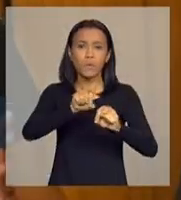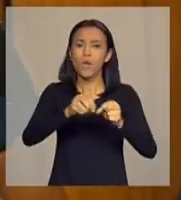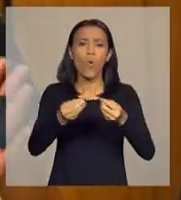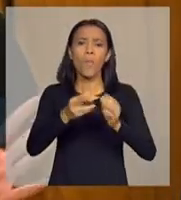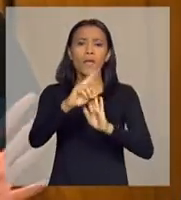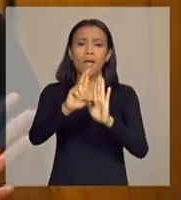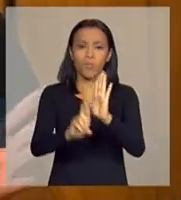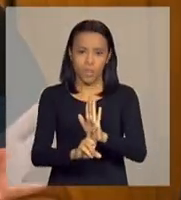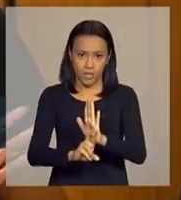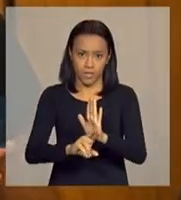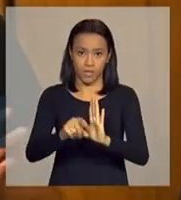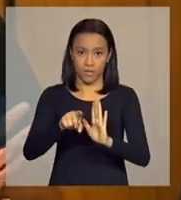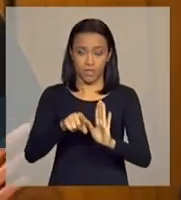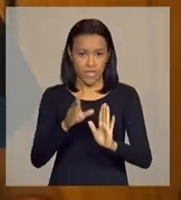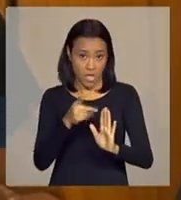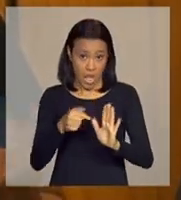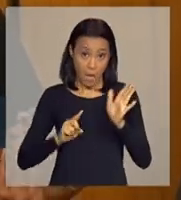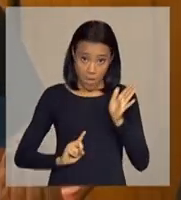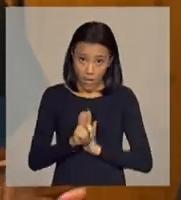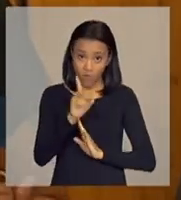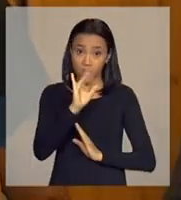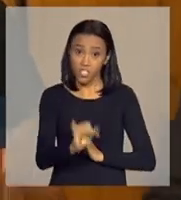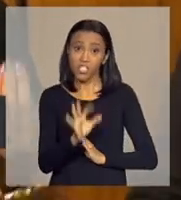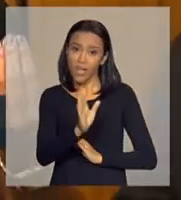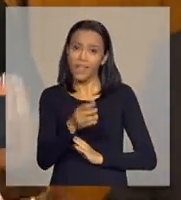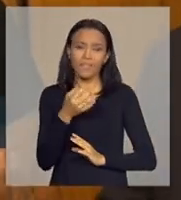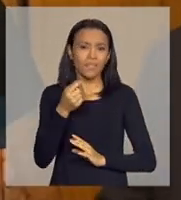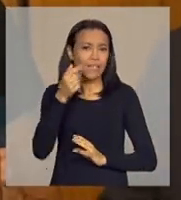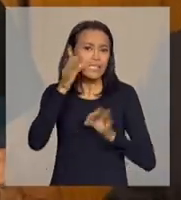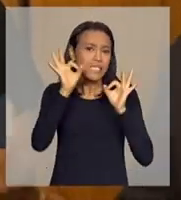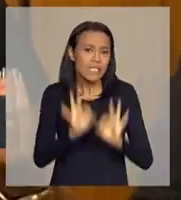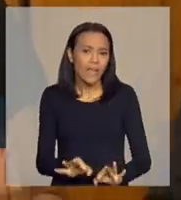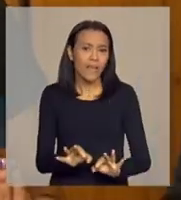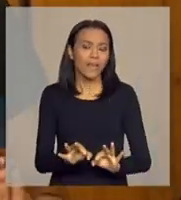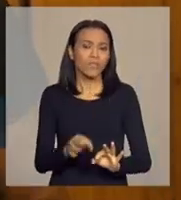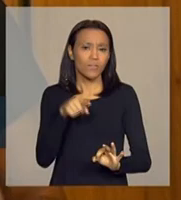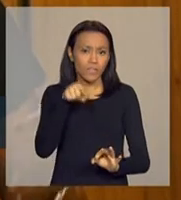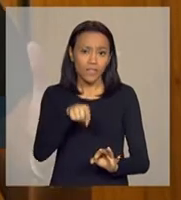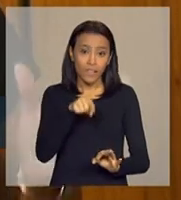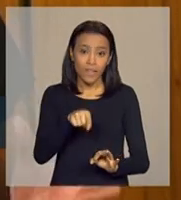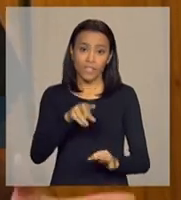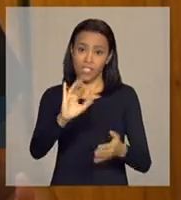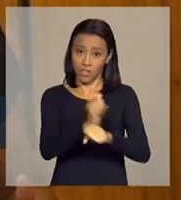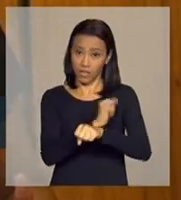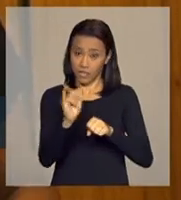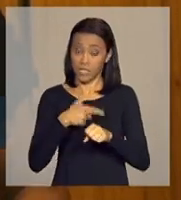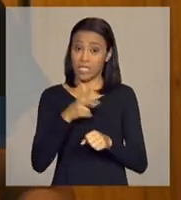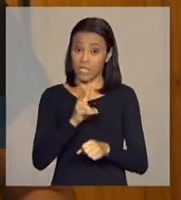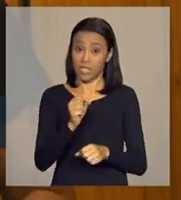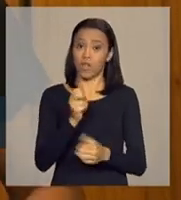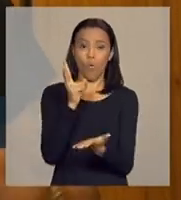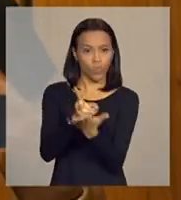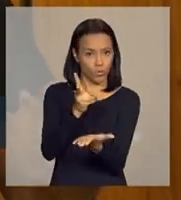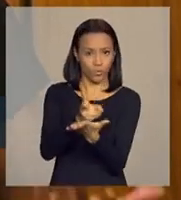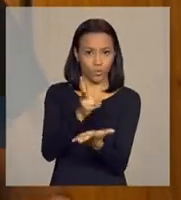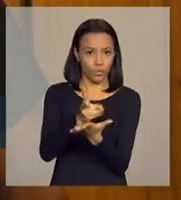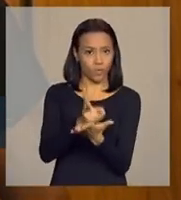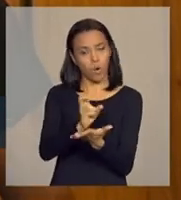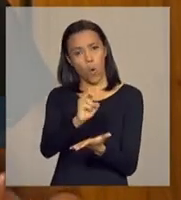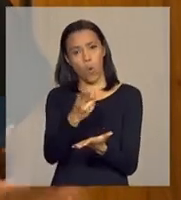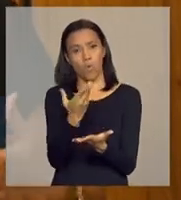regulamentação do serviço já teria alguma coisa definida a respeito dessa desse mecanismo né se vai continuar a mesma coisa ou se